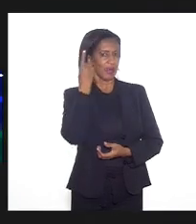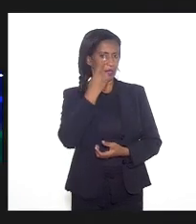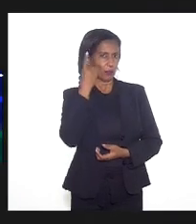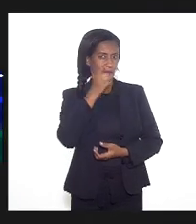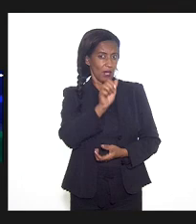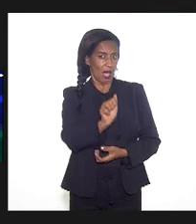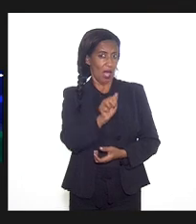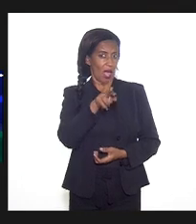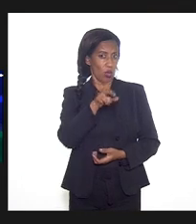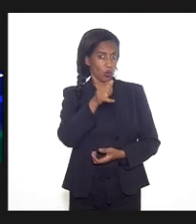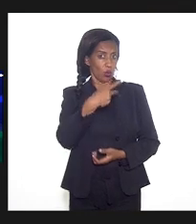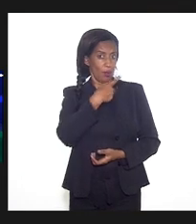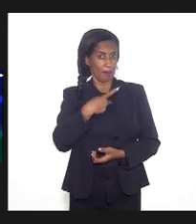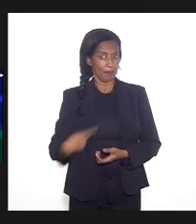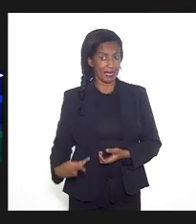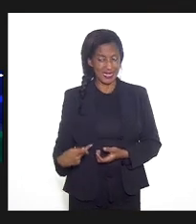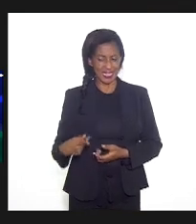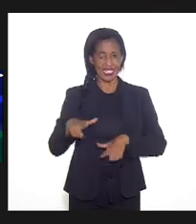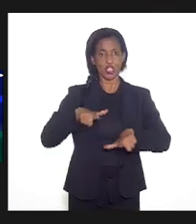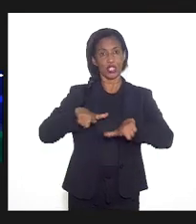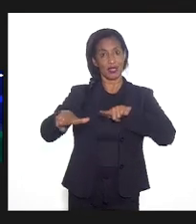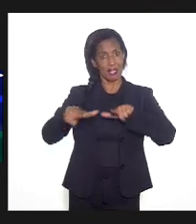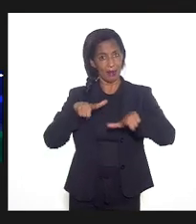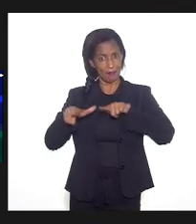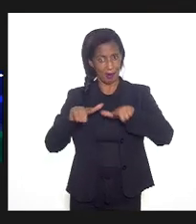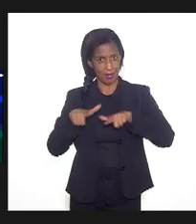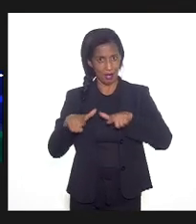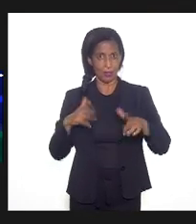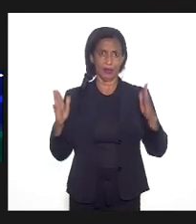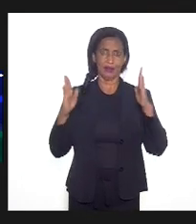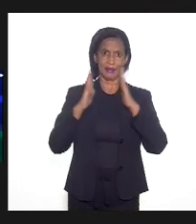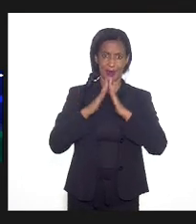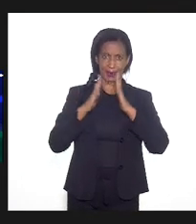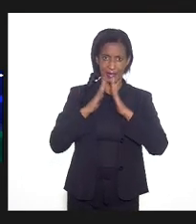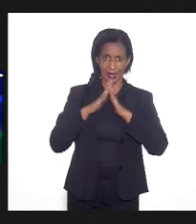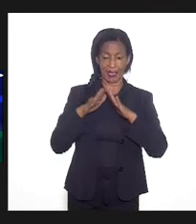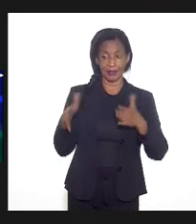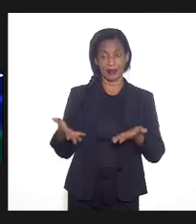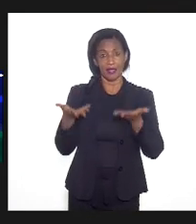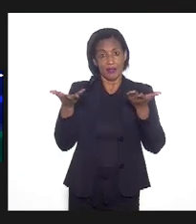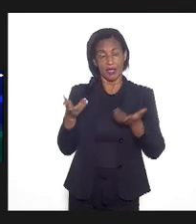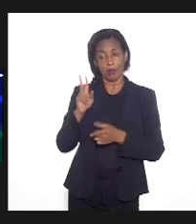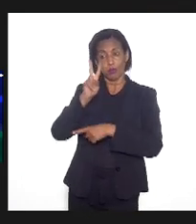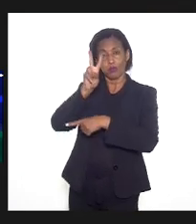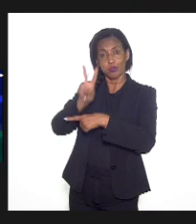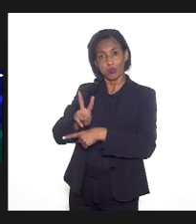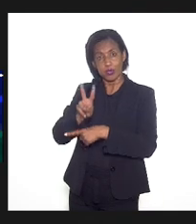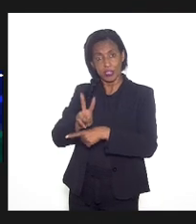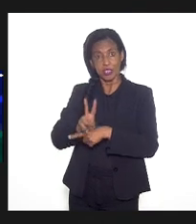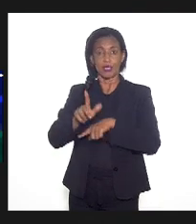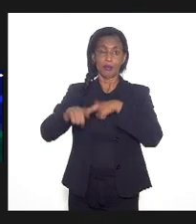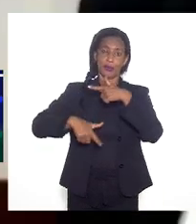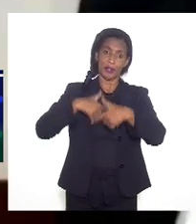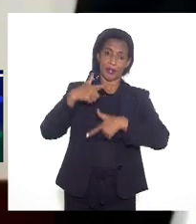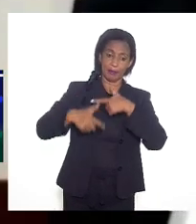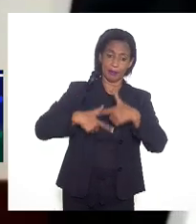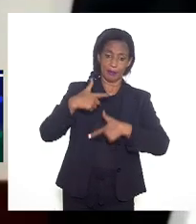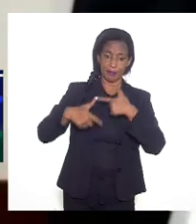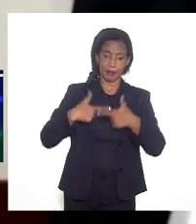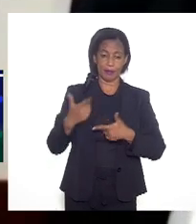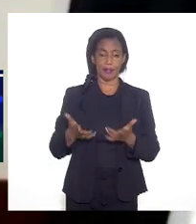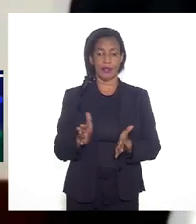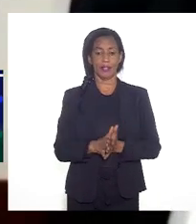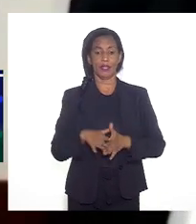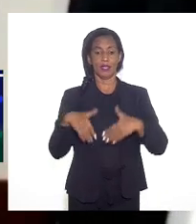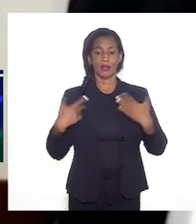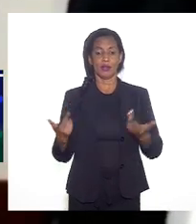projeto, que é presidente da Comissão de Trabalho dessa casa, e que deveria, portanto, zelar para o pleno emprego, inclusive